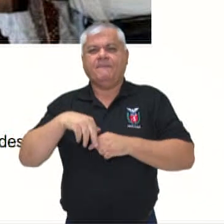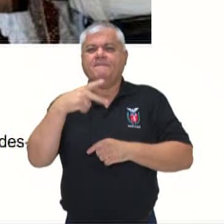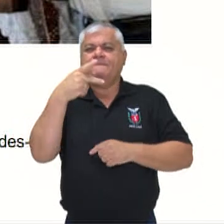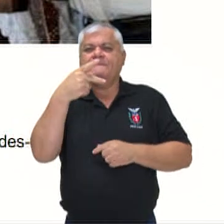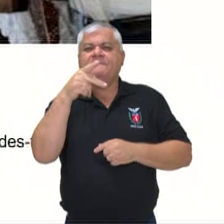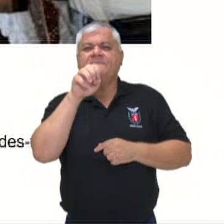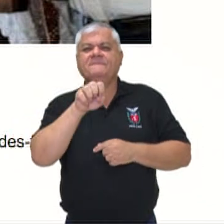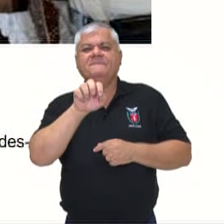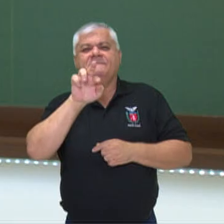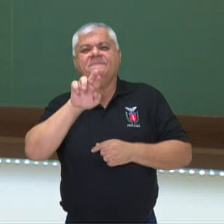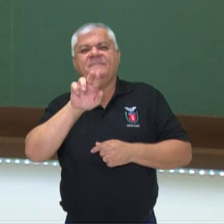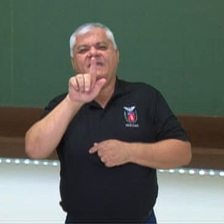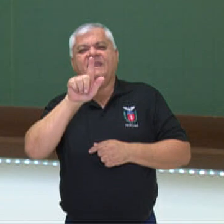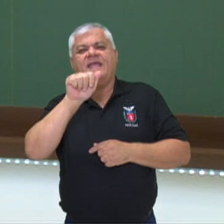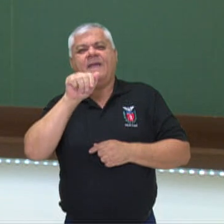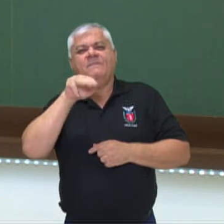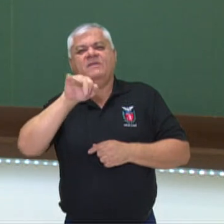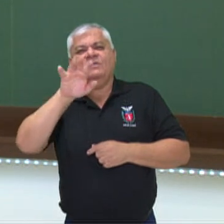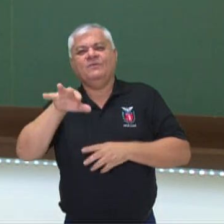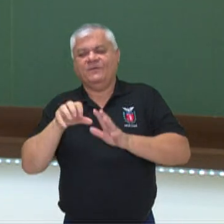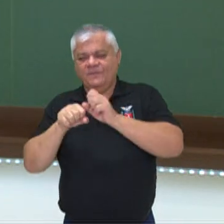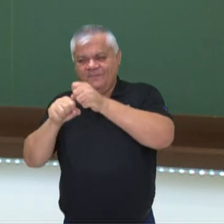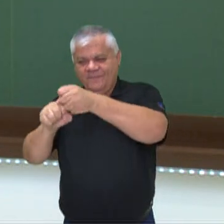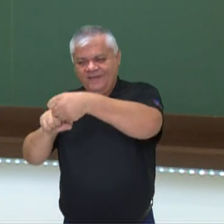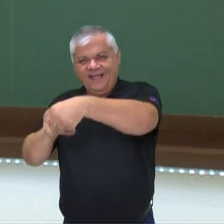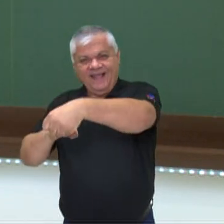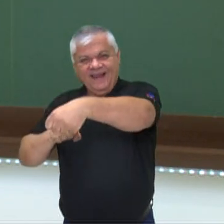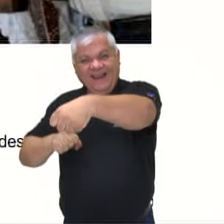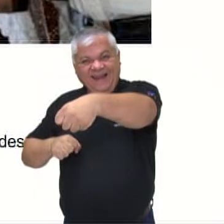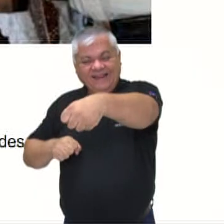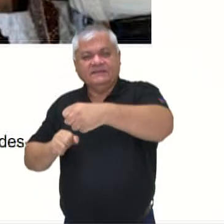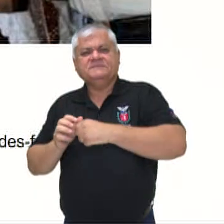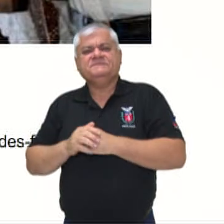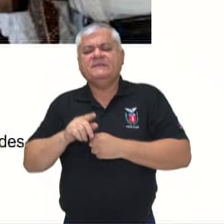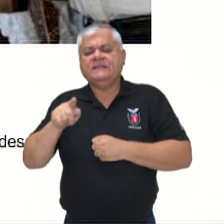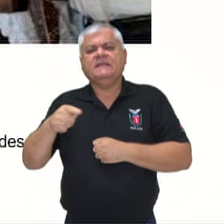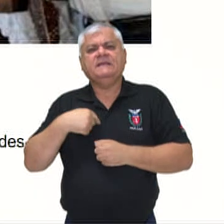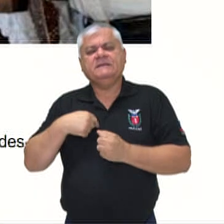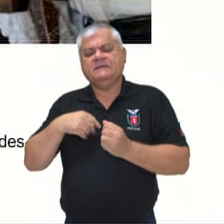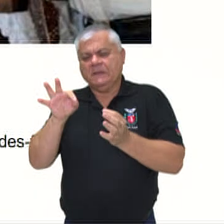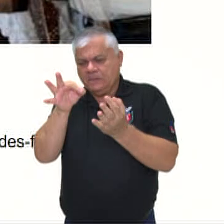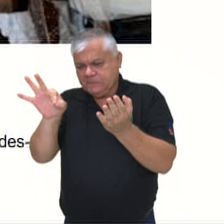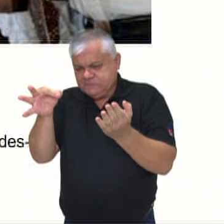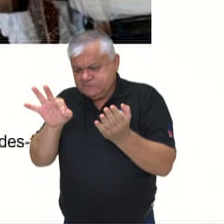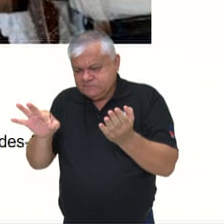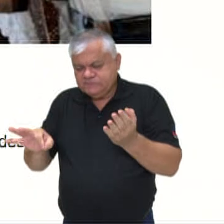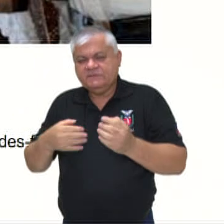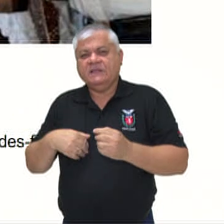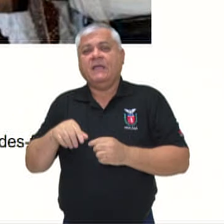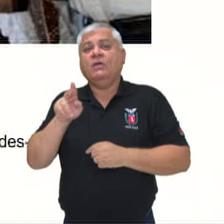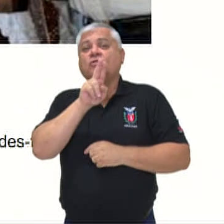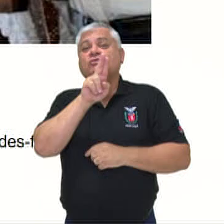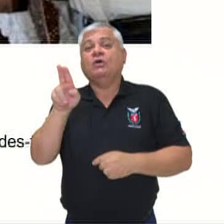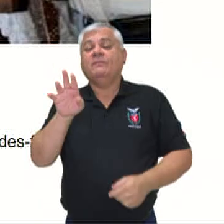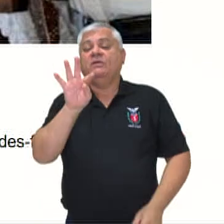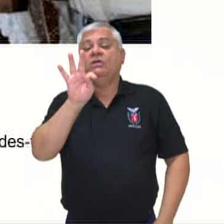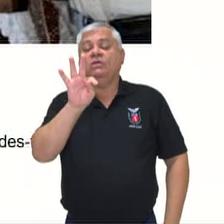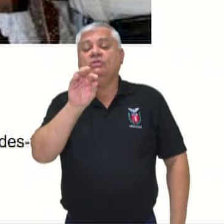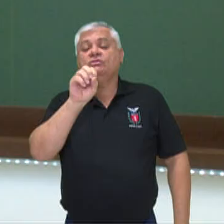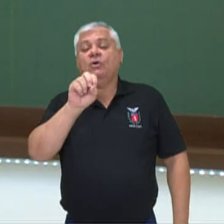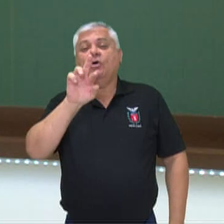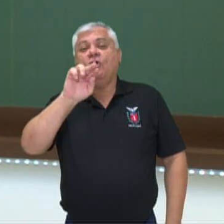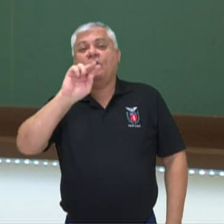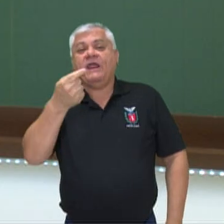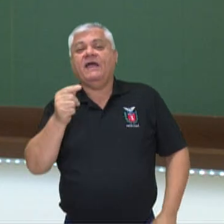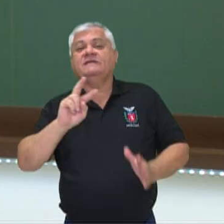Torá original são pergaminhos. Esse livro é entendido, a palavra Torá significa literalmente lei, assim como